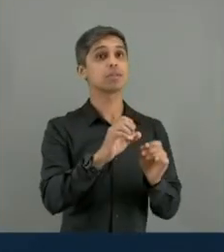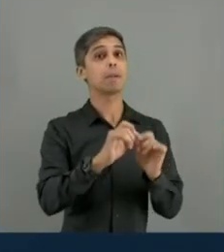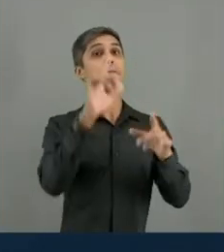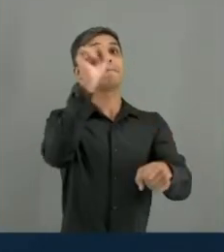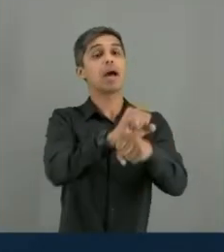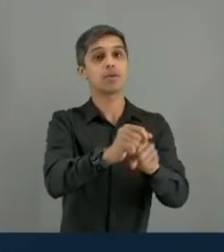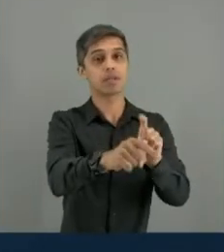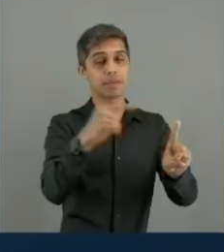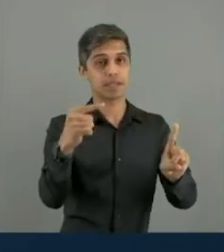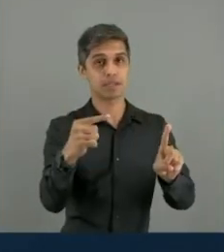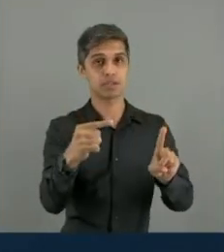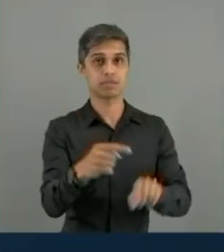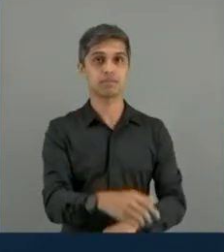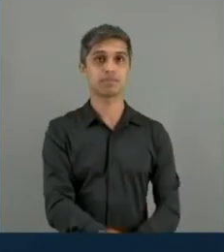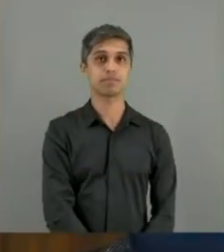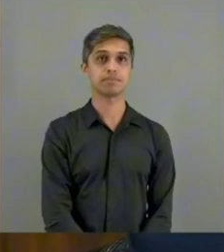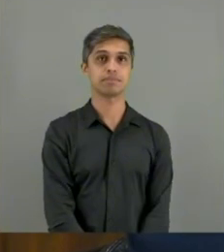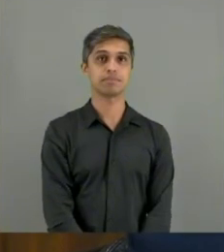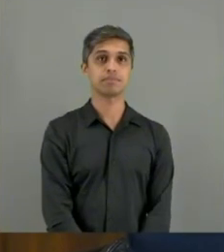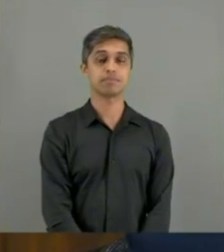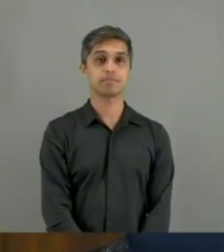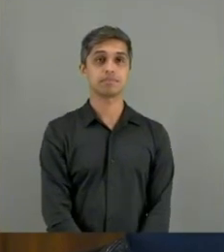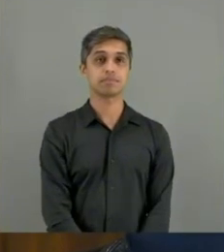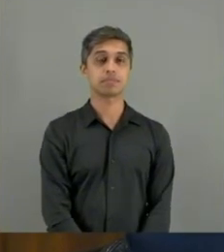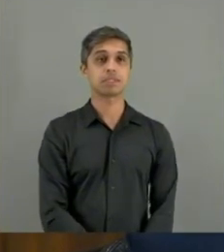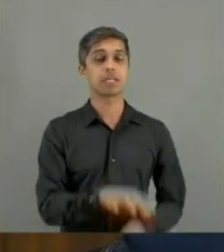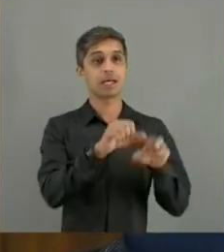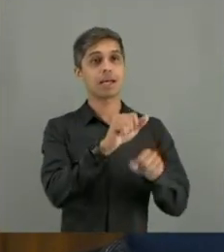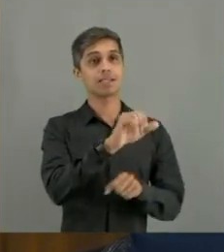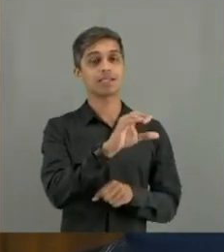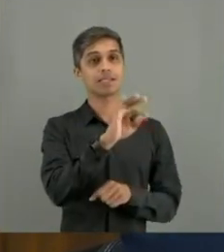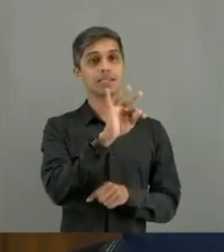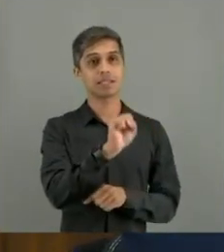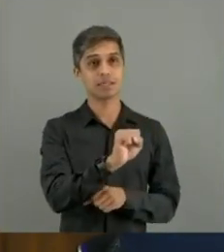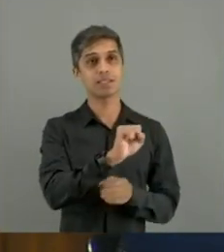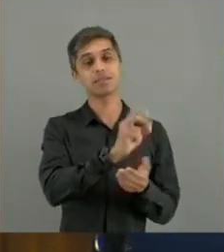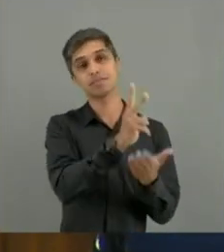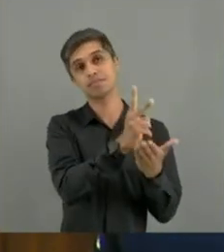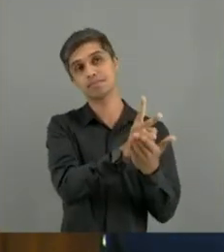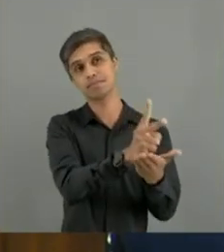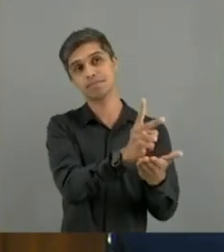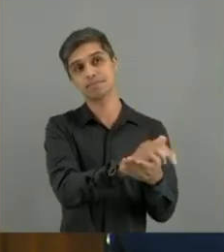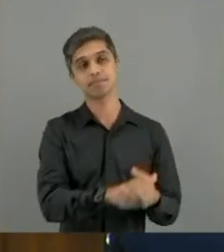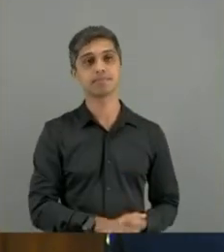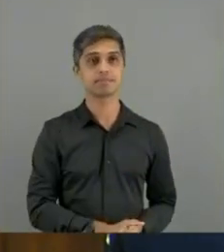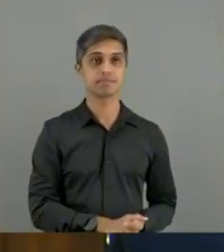parou na metade. Tá? Aí se você pegar os ACTs vigentes, da mesma maneira.